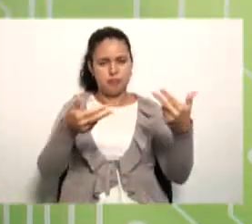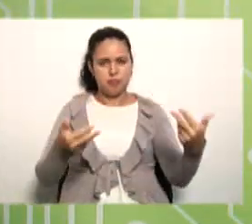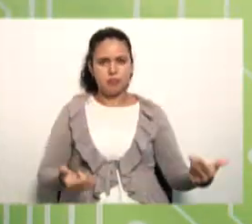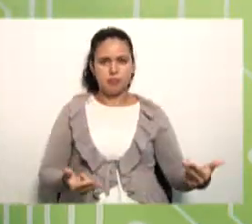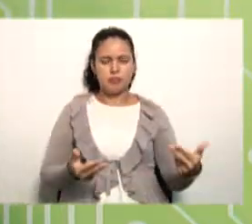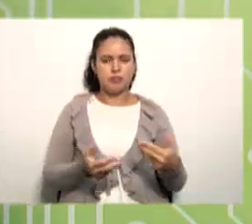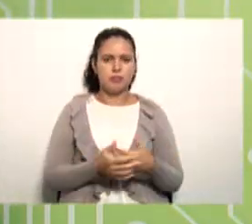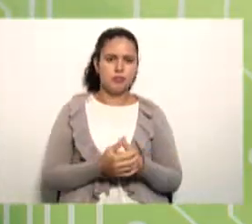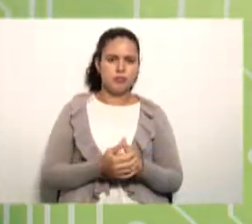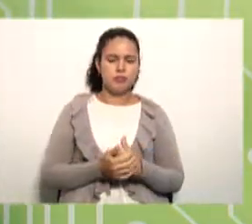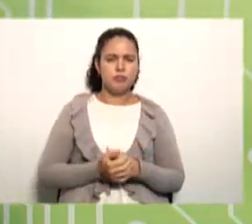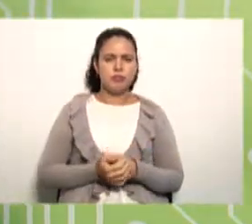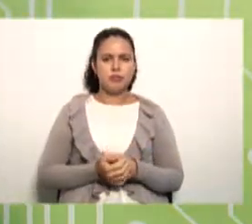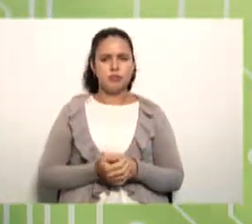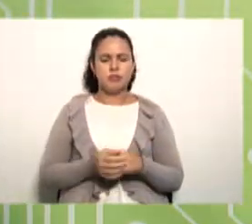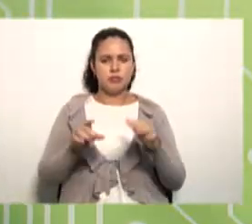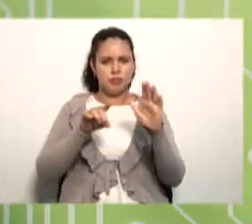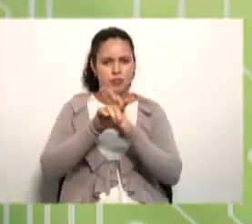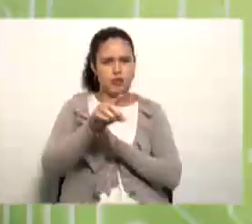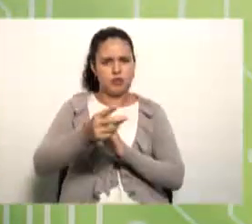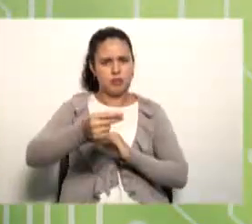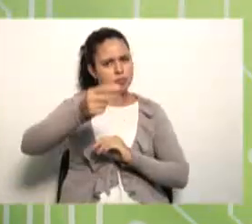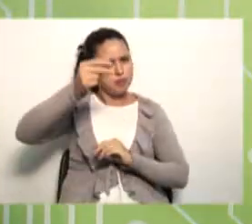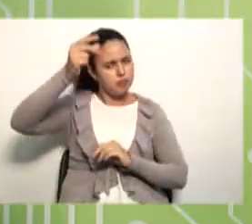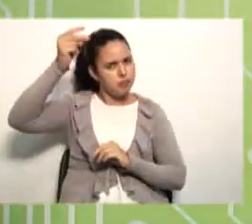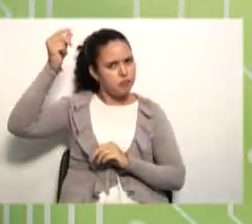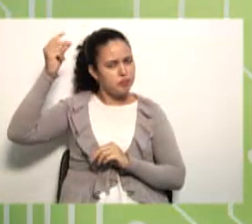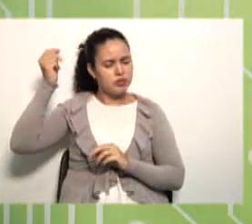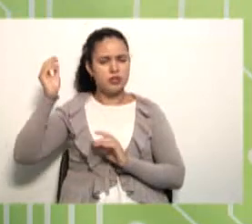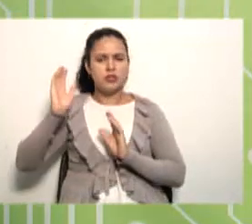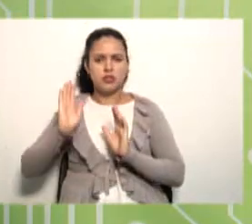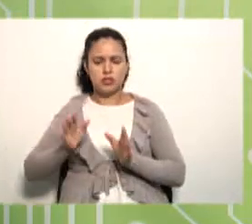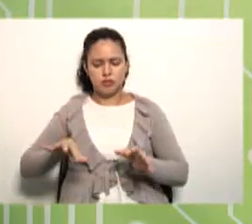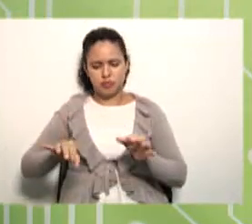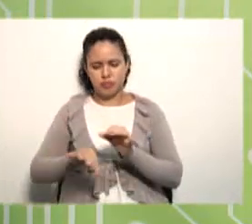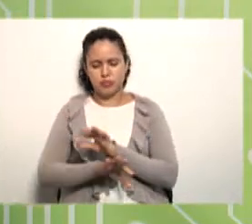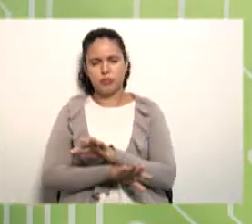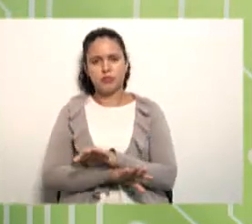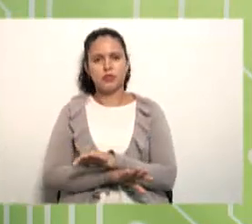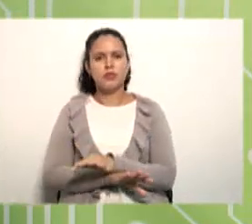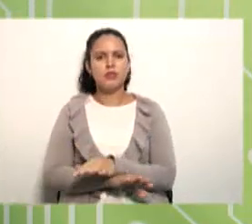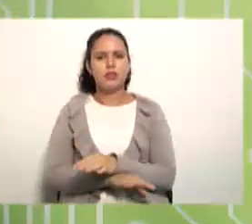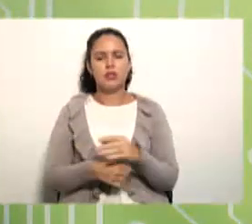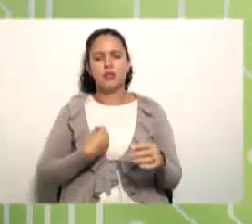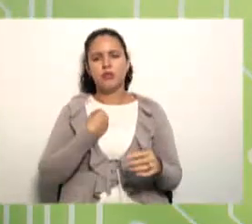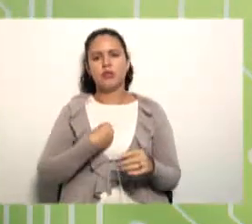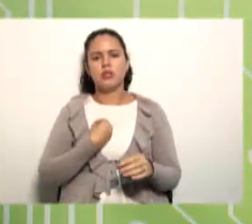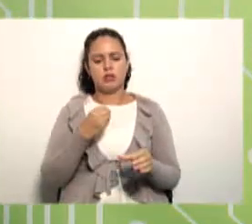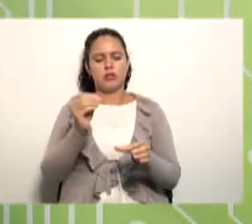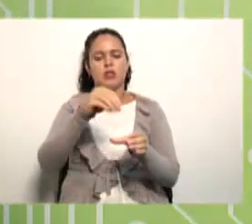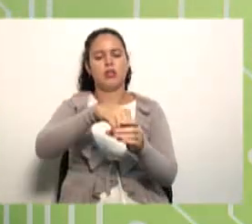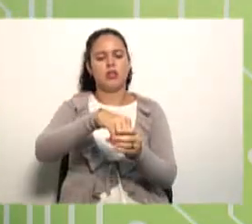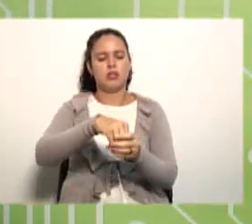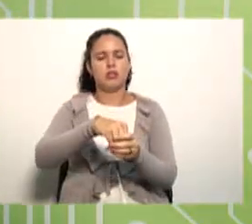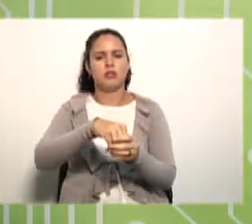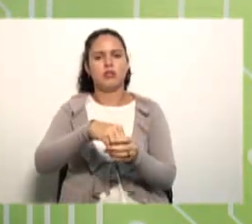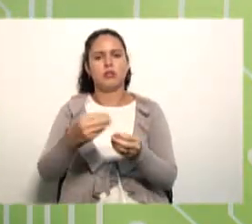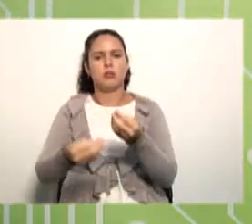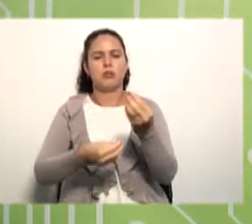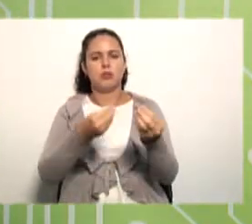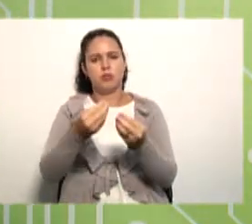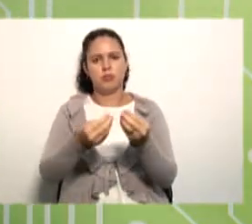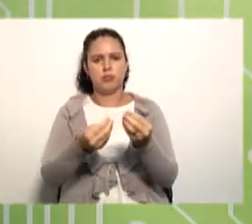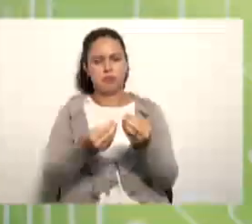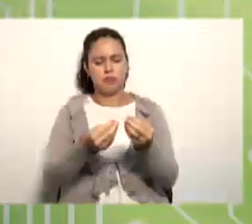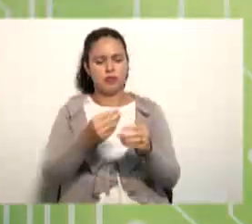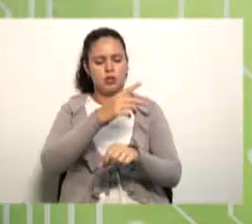antiga, muitas vezes ligou dentro da história o padrão de vida, por exemplo, a outros fatores, como, por exemplo, a existência de riquezas